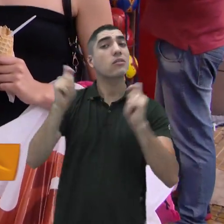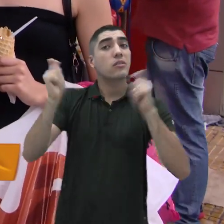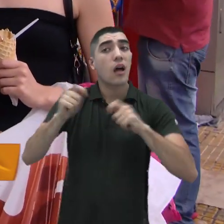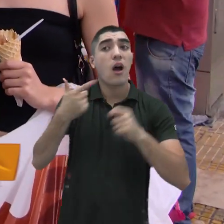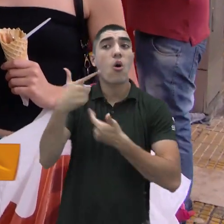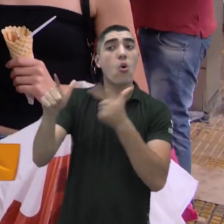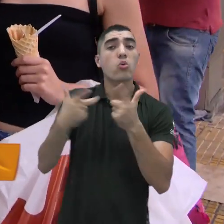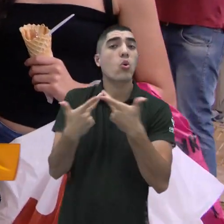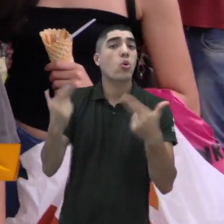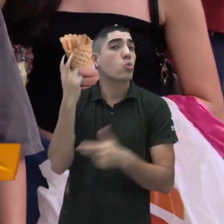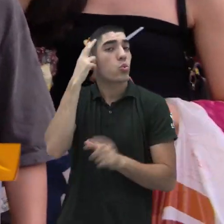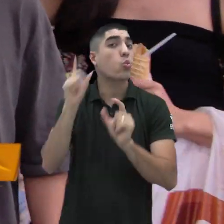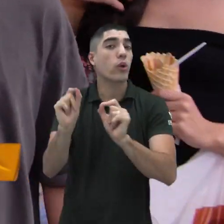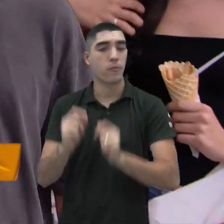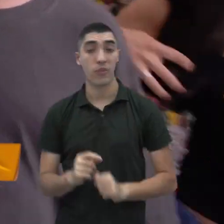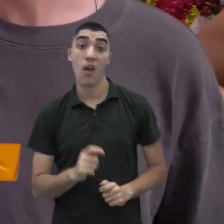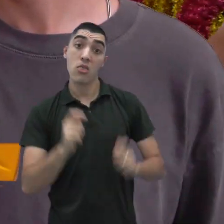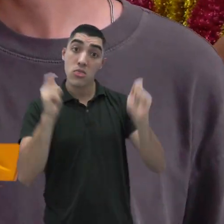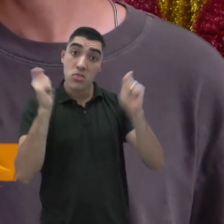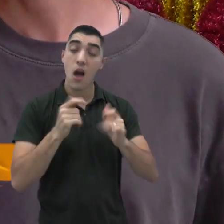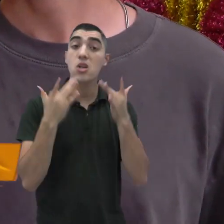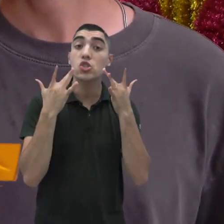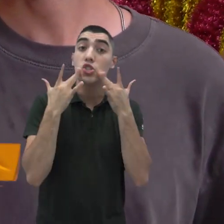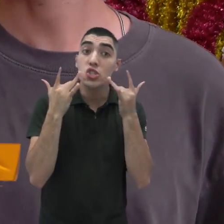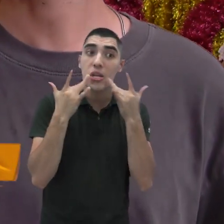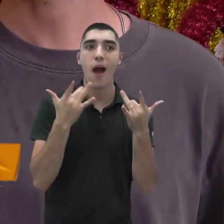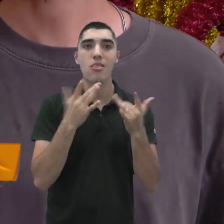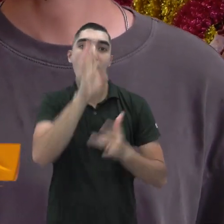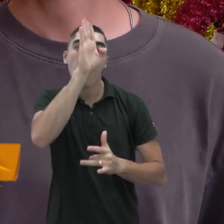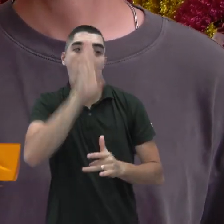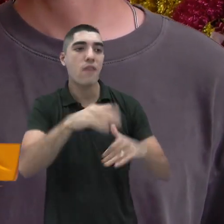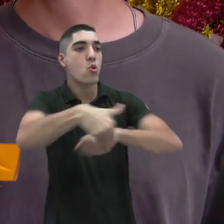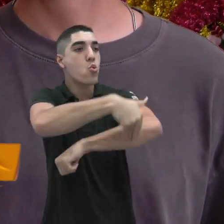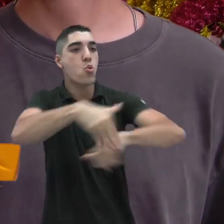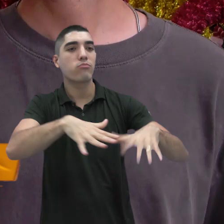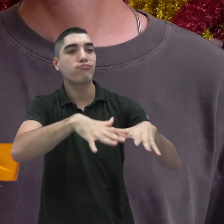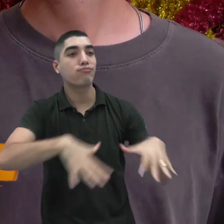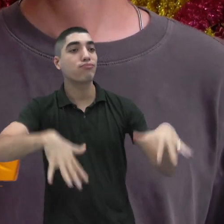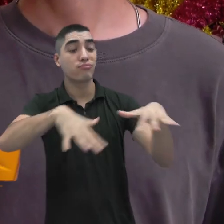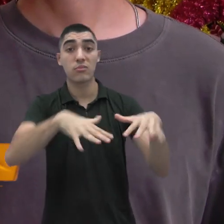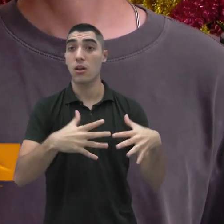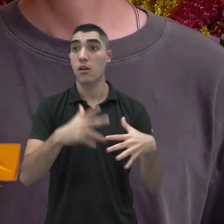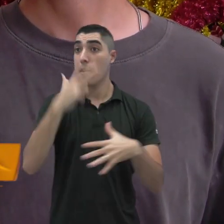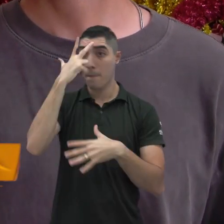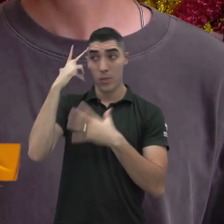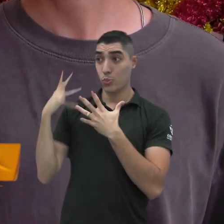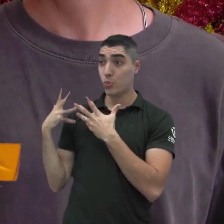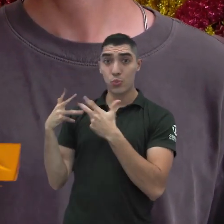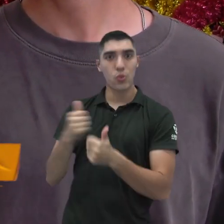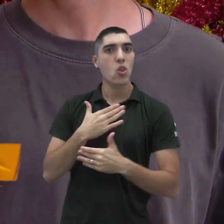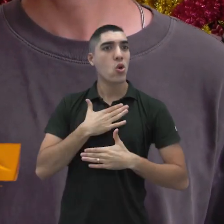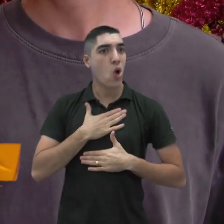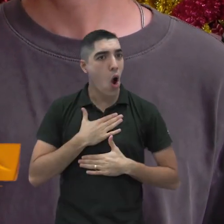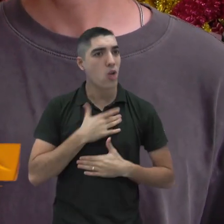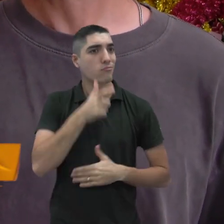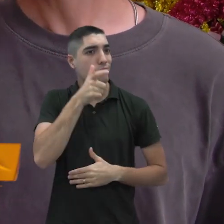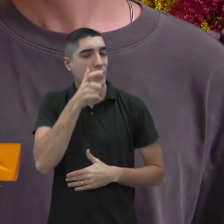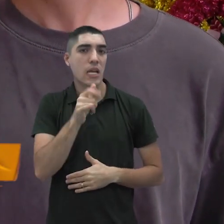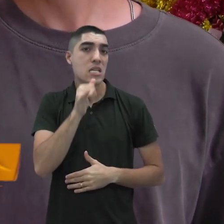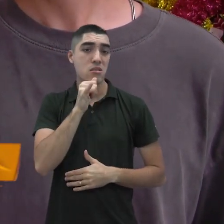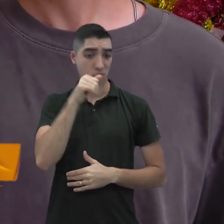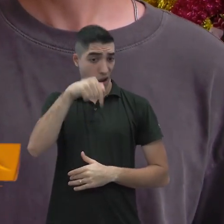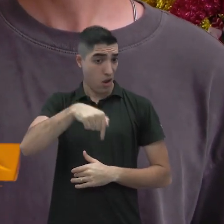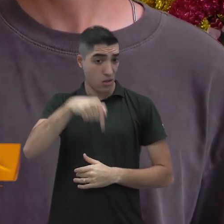ter mais na nossa cidade? Bom, poderia ter mais teatros ao ar livre. Isso é uma coisa que todo mundo se entretém,